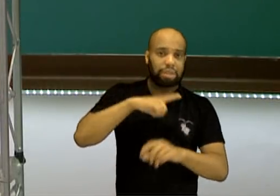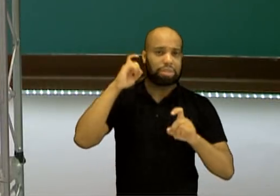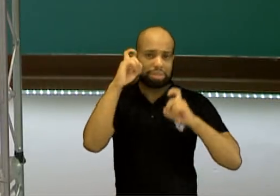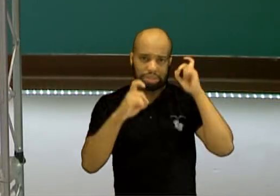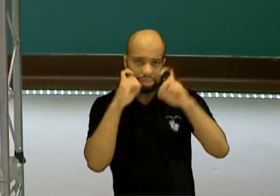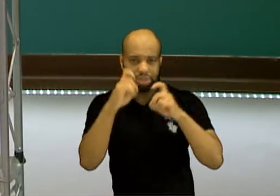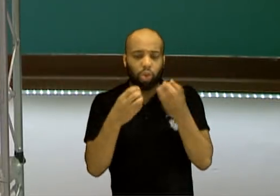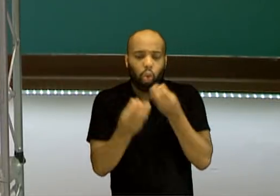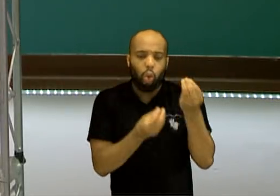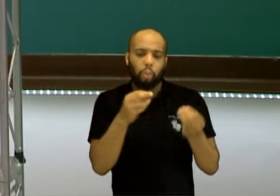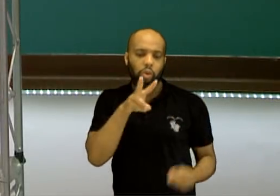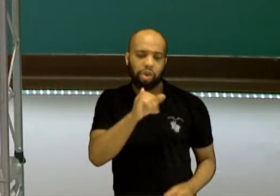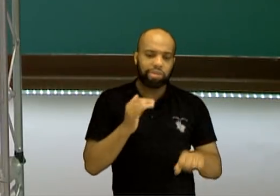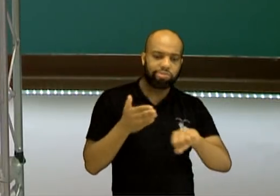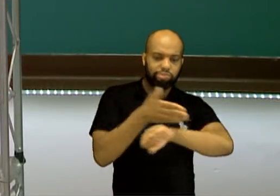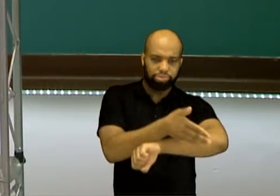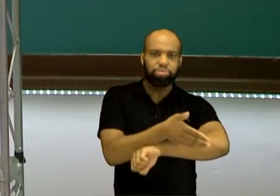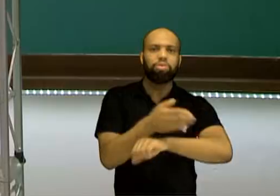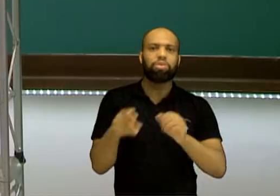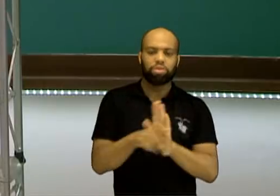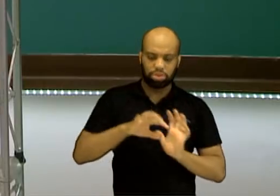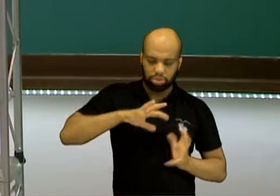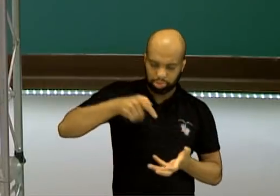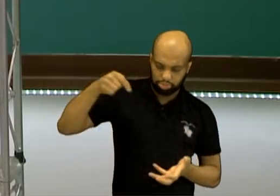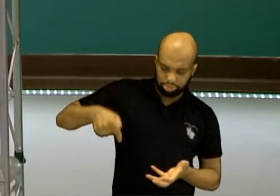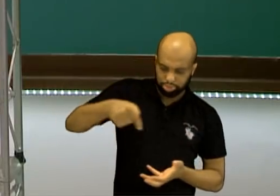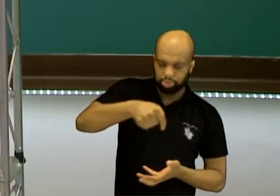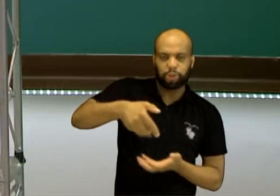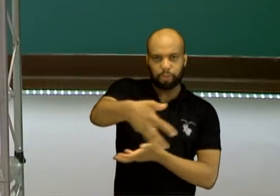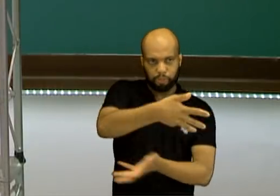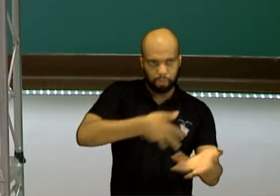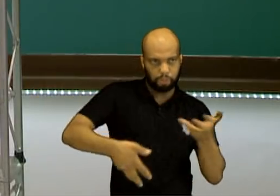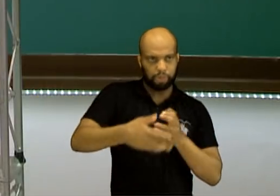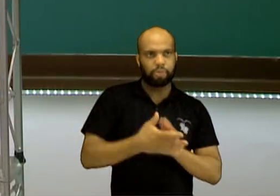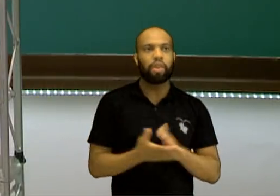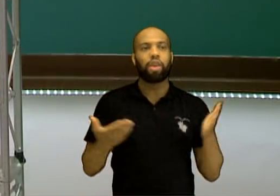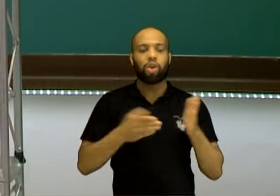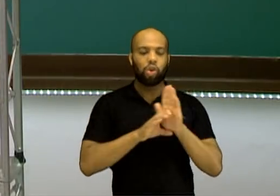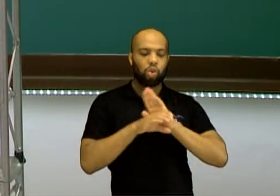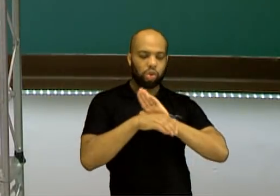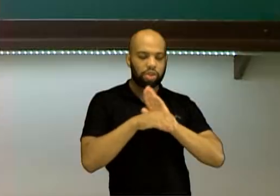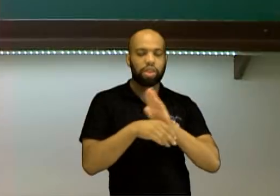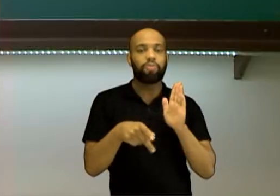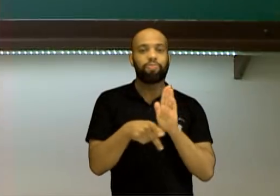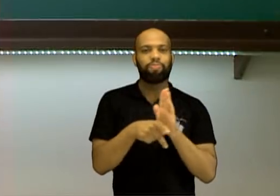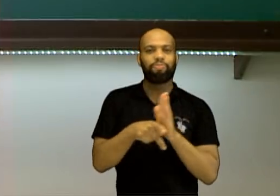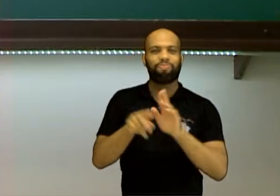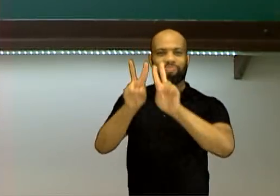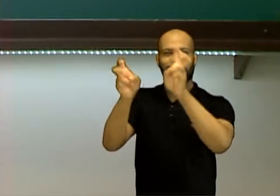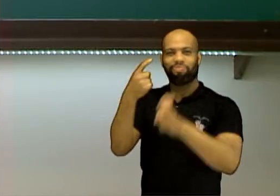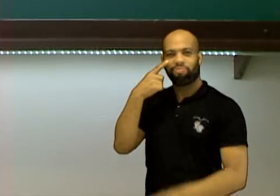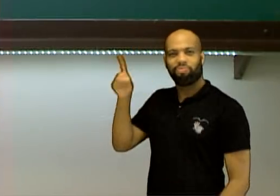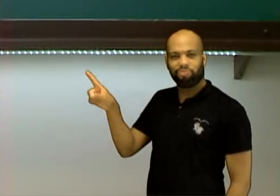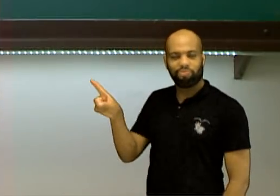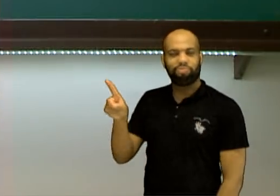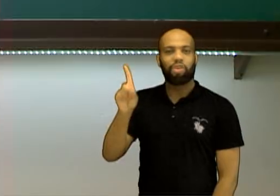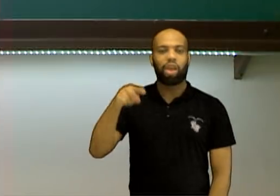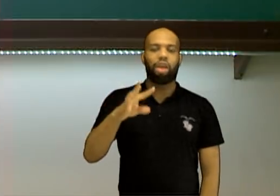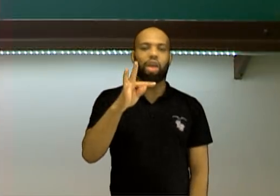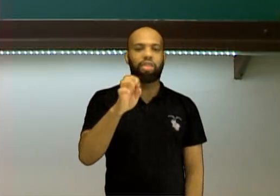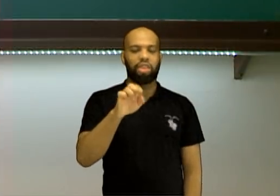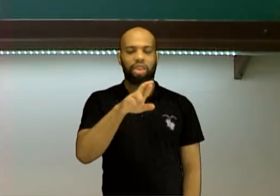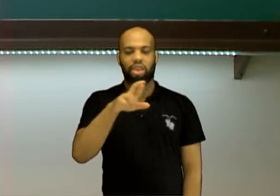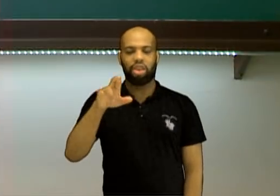sua inserção no cenário mundial. Então, vamos lá, o conceito de território, conceito